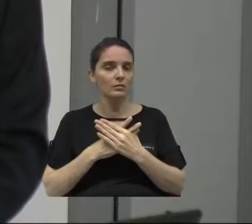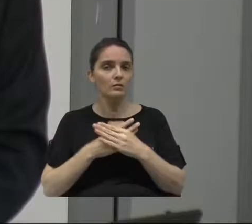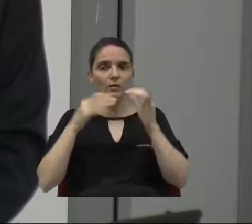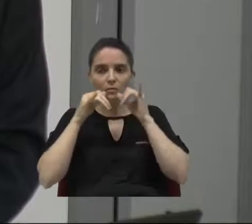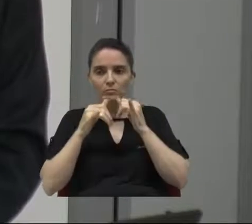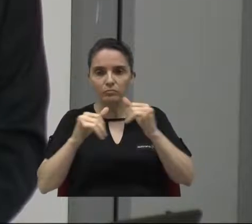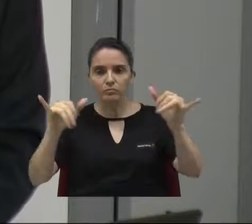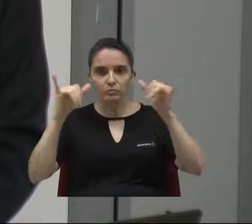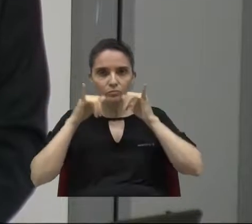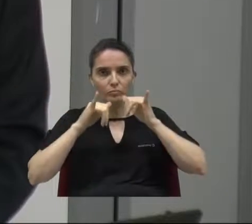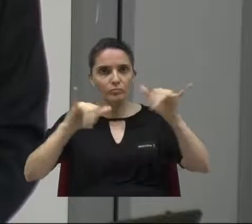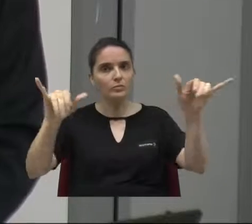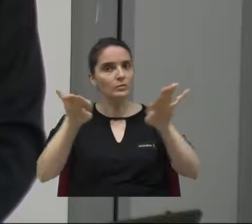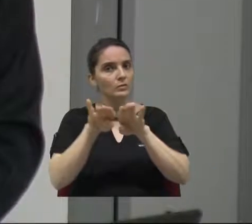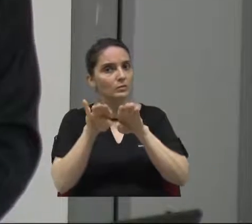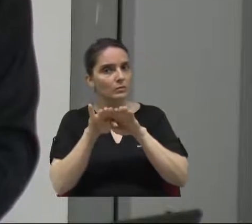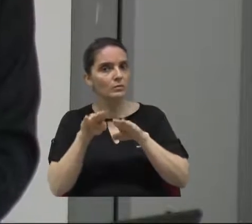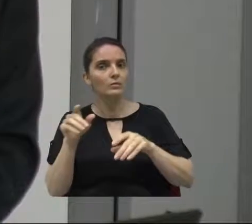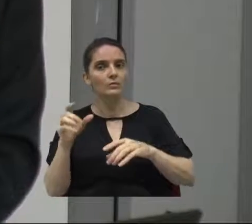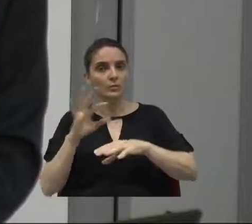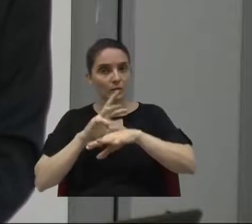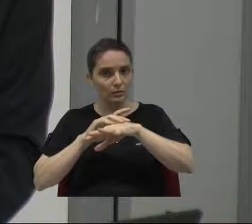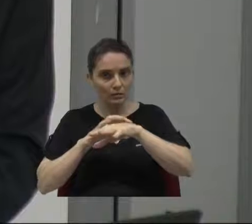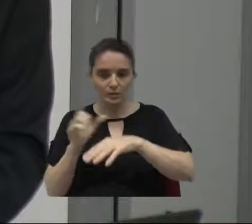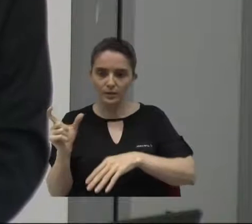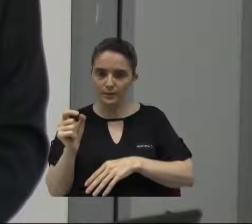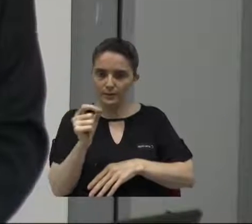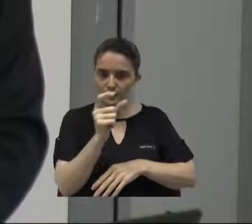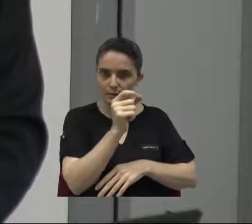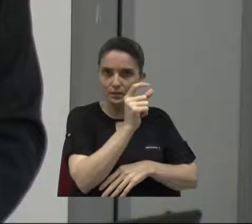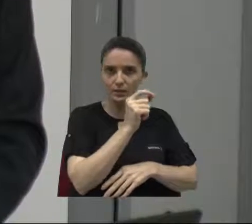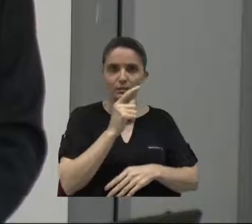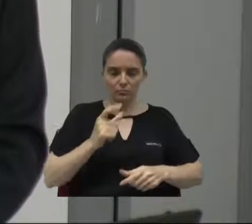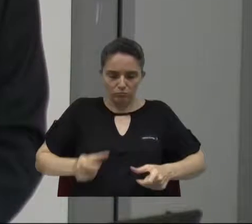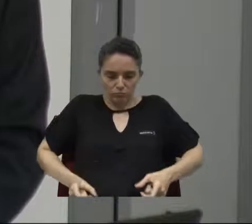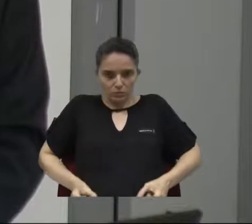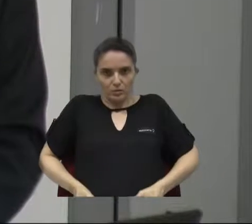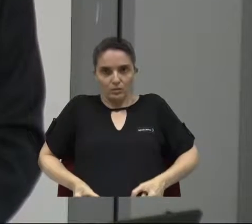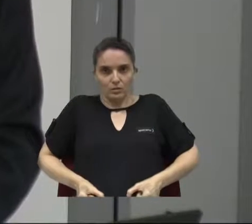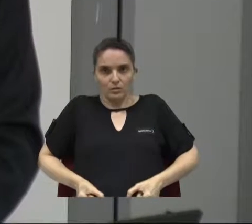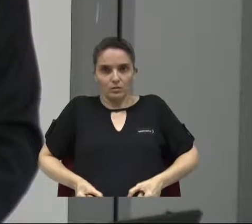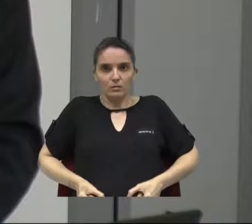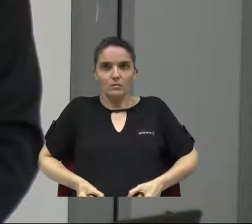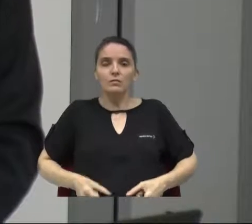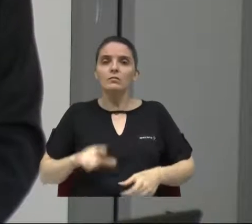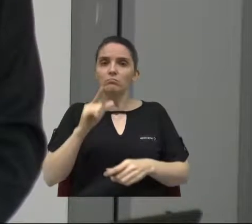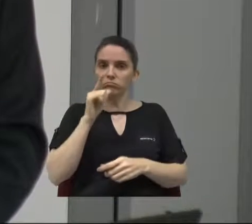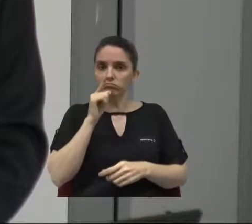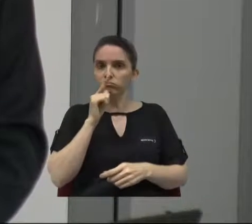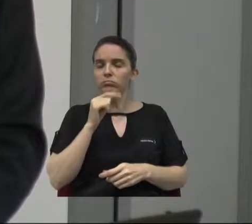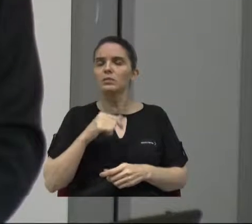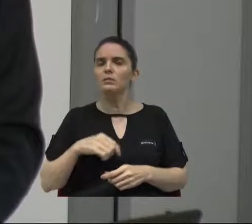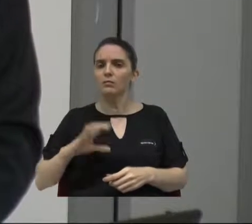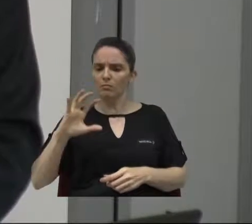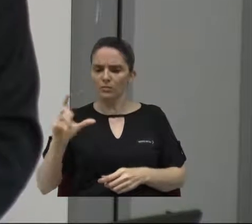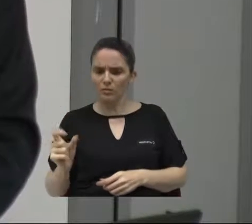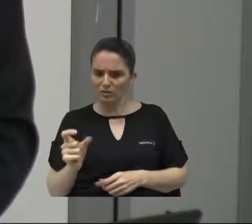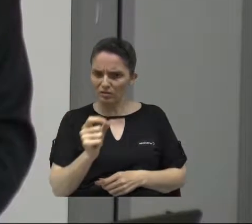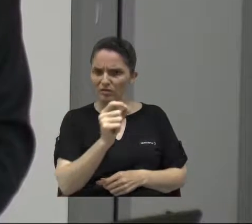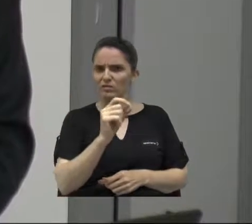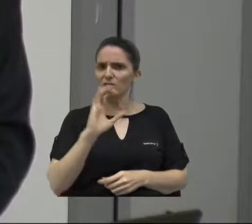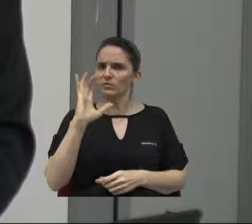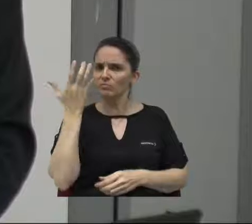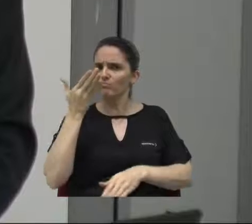do câncer de próstata. É um câncer crescente, é um câncer frequente na nossa comunidade,